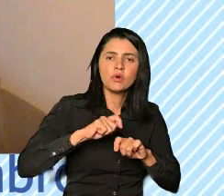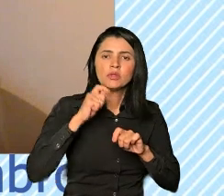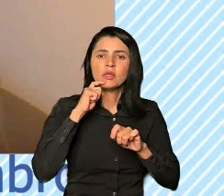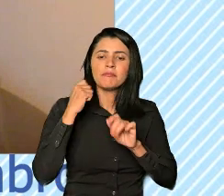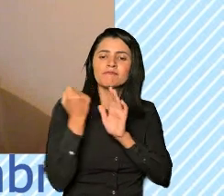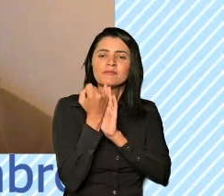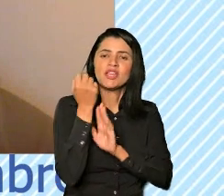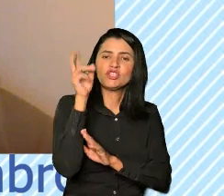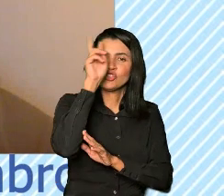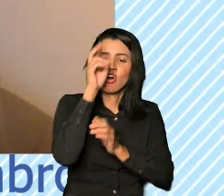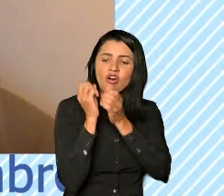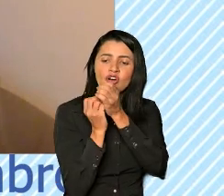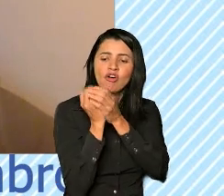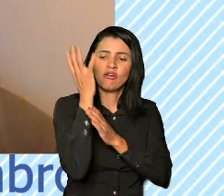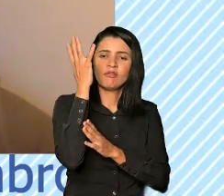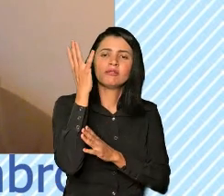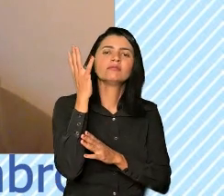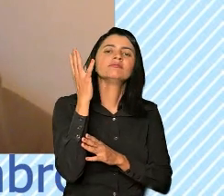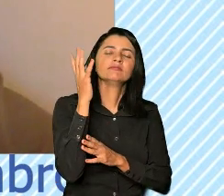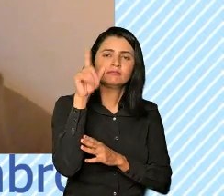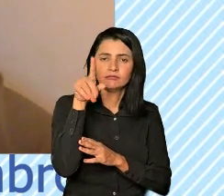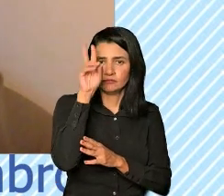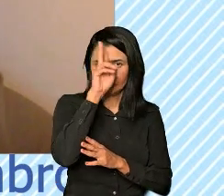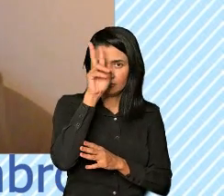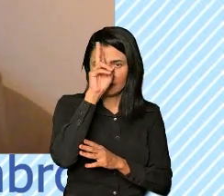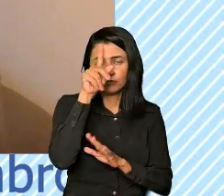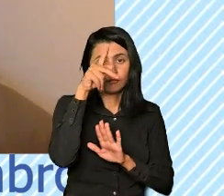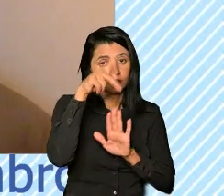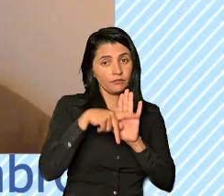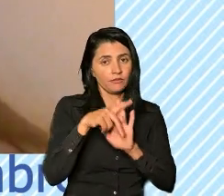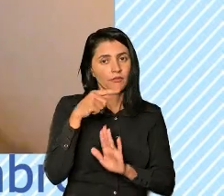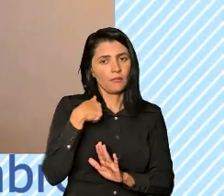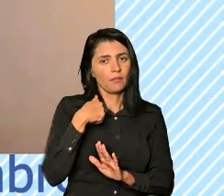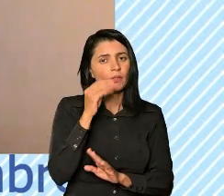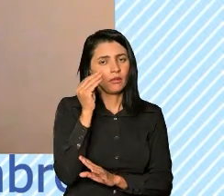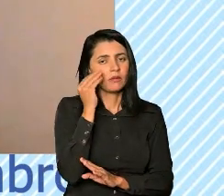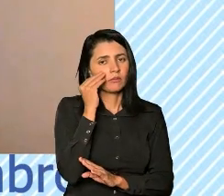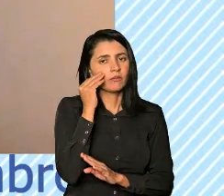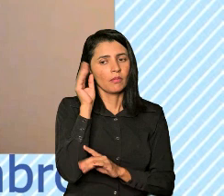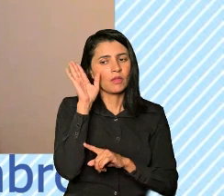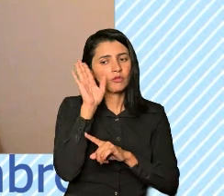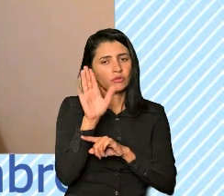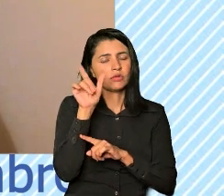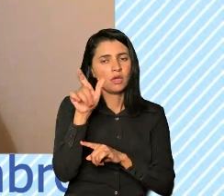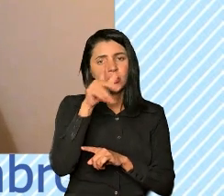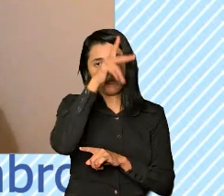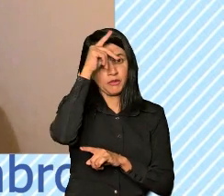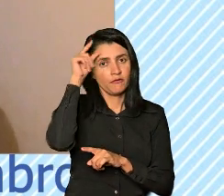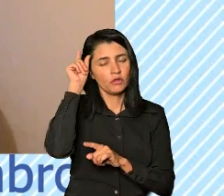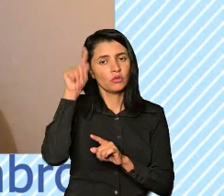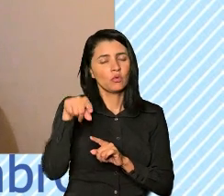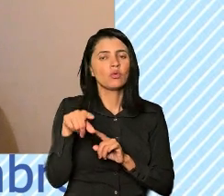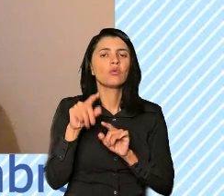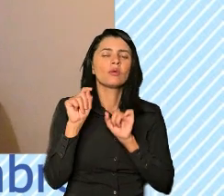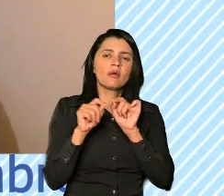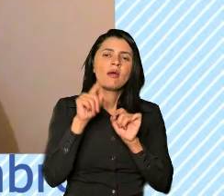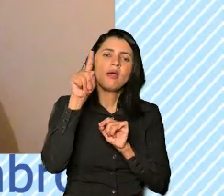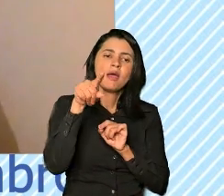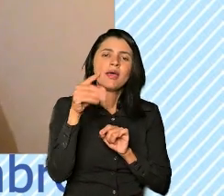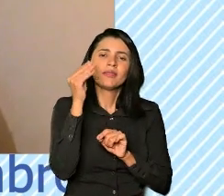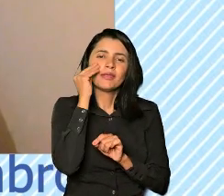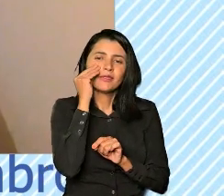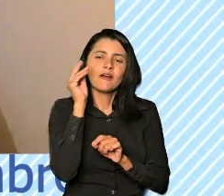história, né. É um projeto que, inclusive, eu tô tentando ajudar aqui junto com a prefeitura de exatamente isso, de